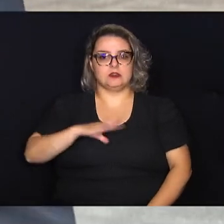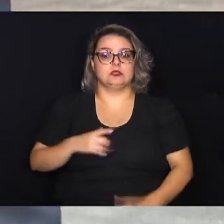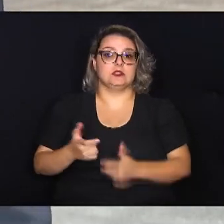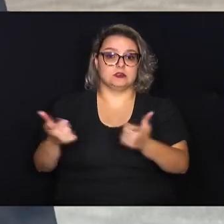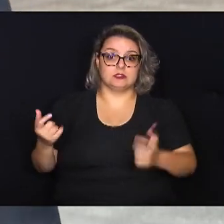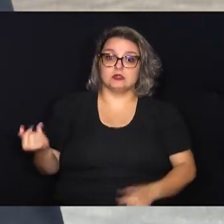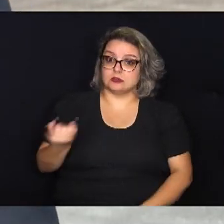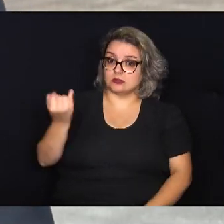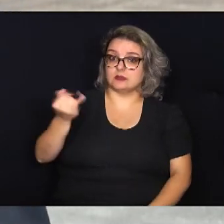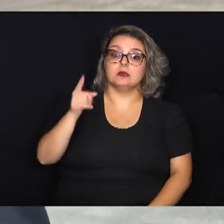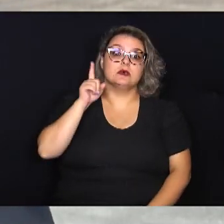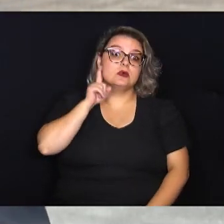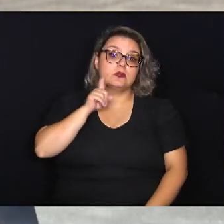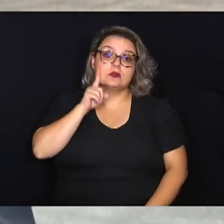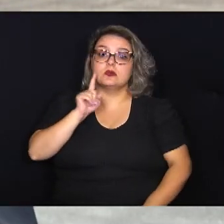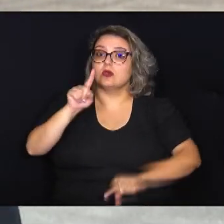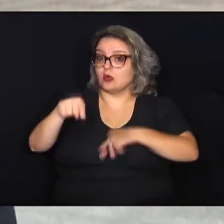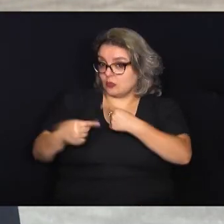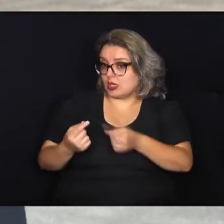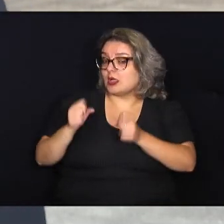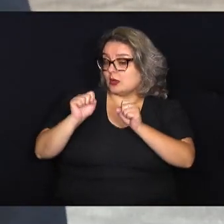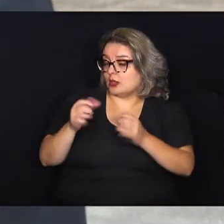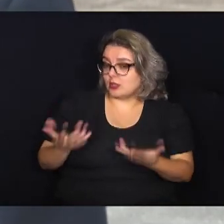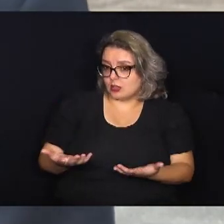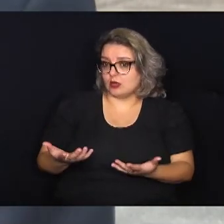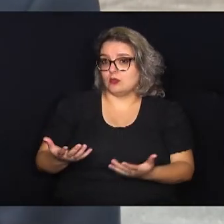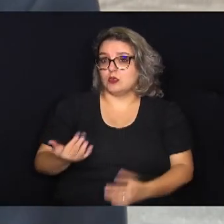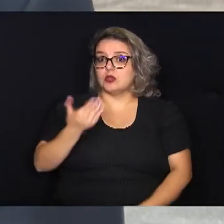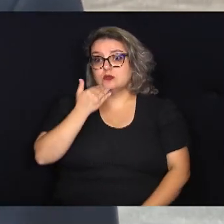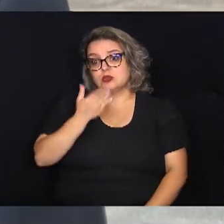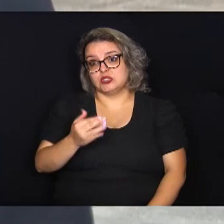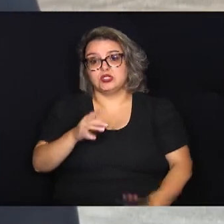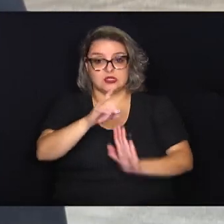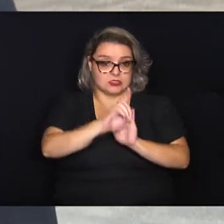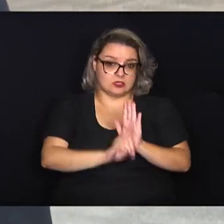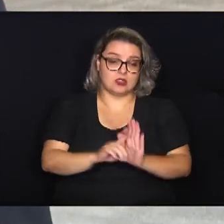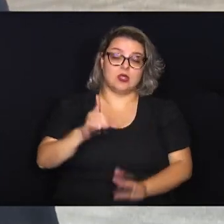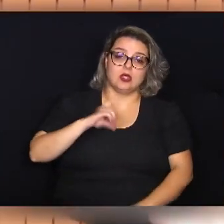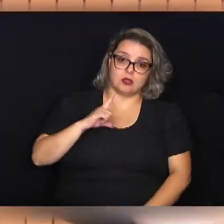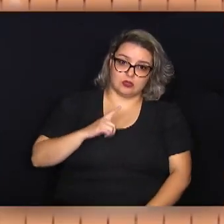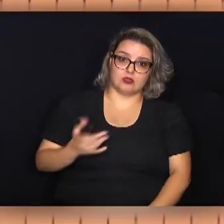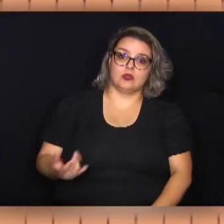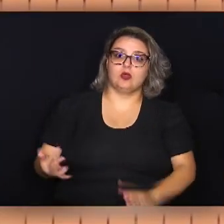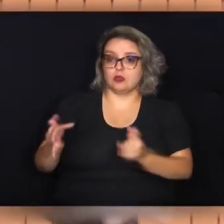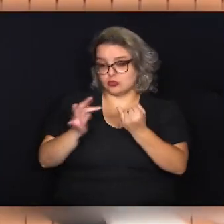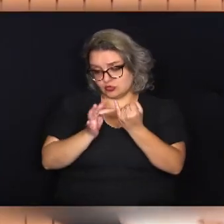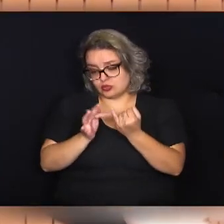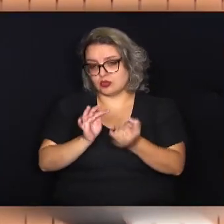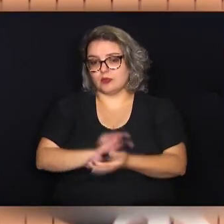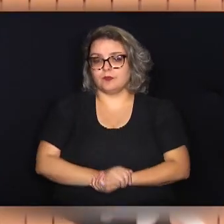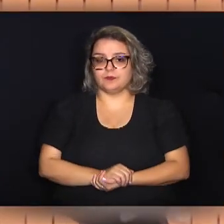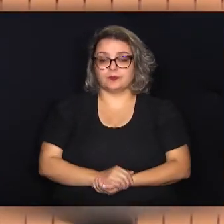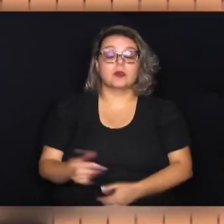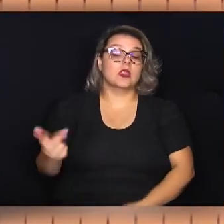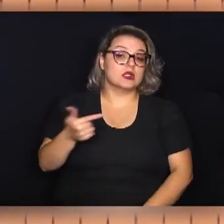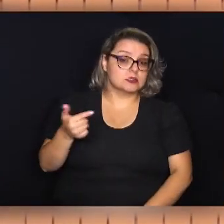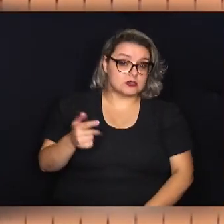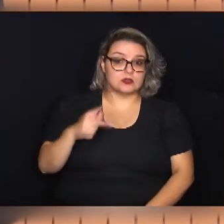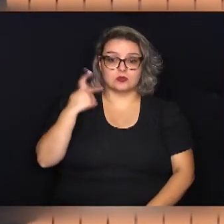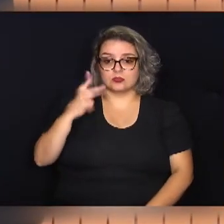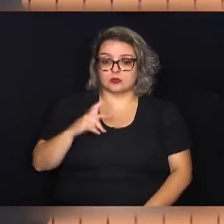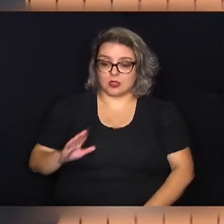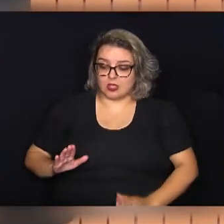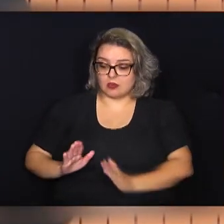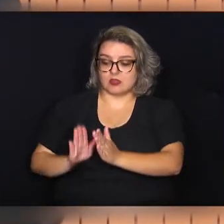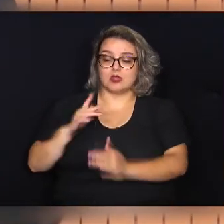importantes, Americana, outras que possam reivindicar esse direito, tenham um Instituto Federal. Segundo o vereador, a Frente